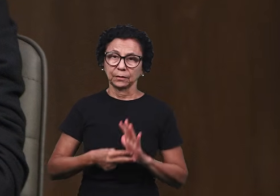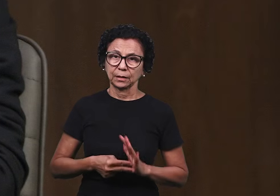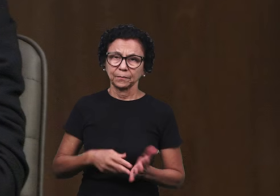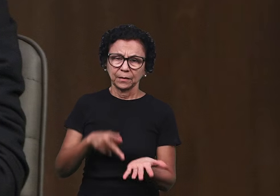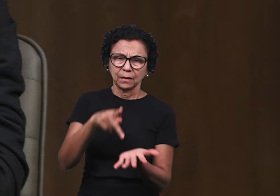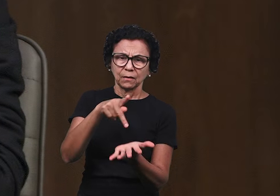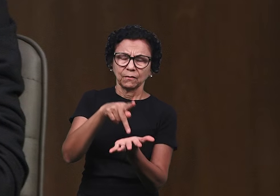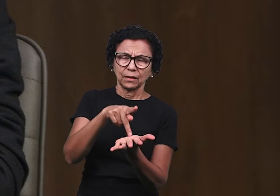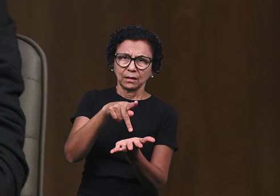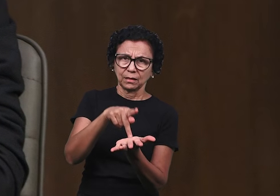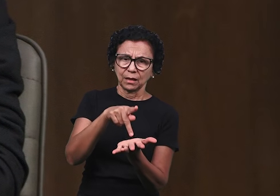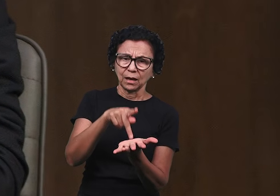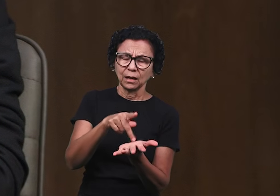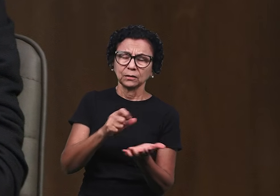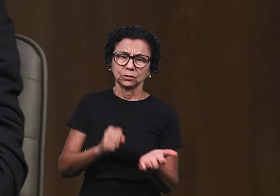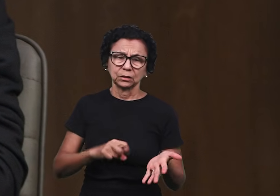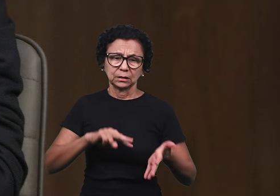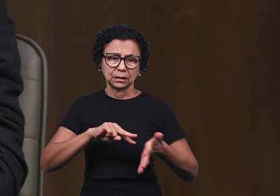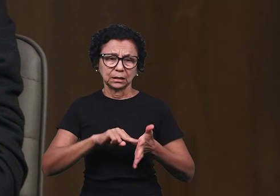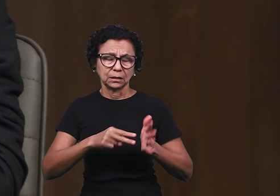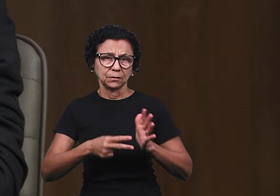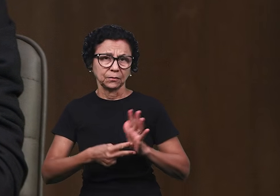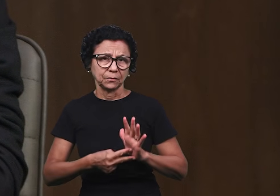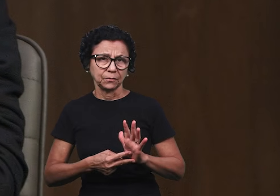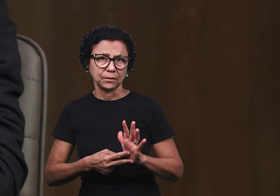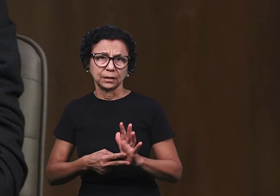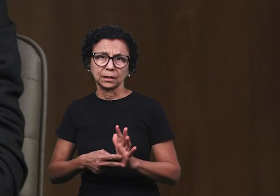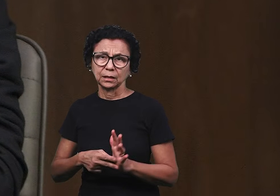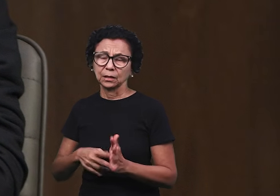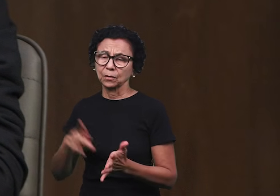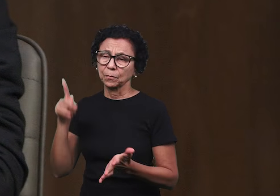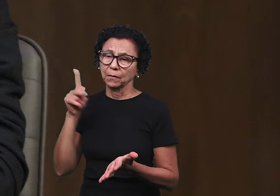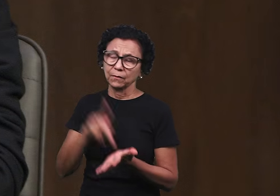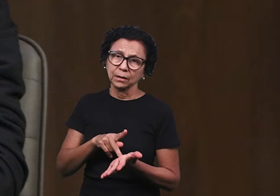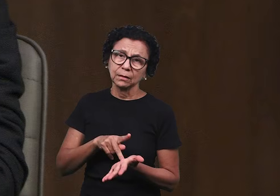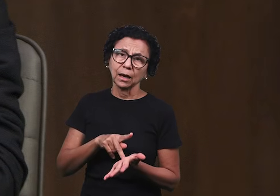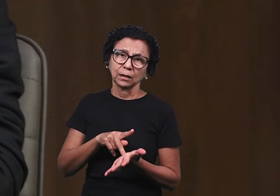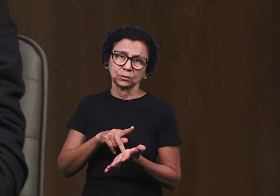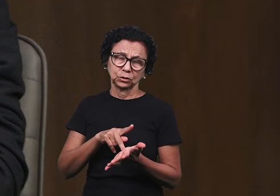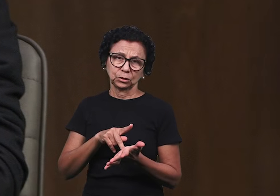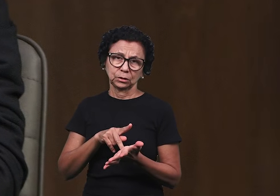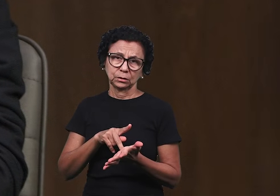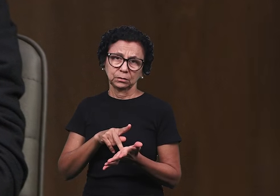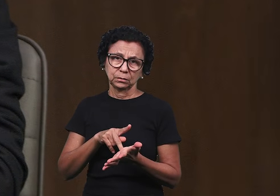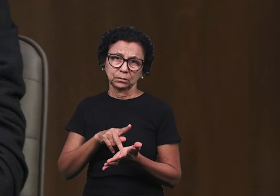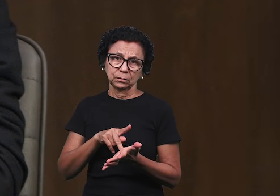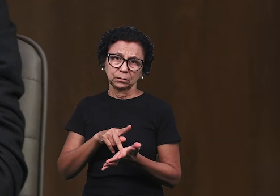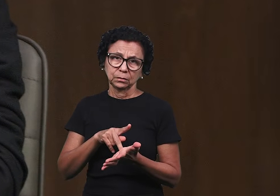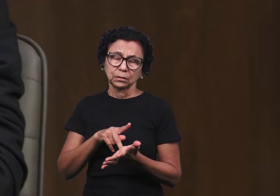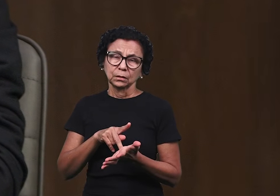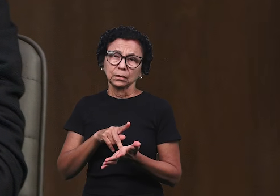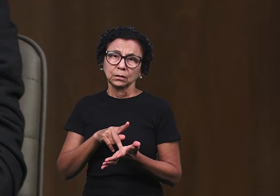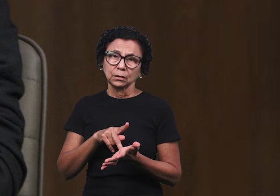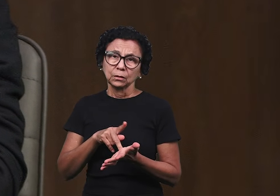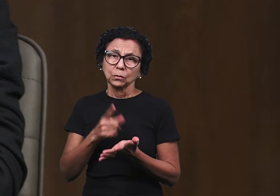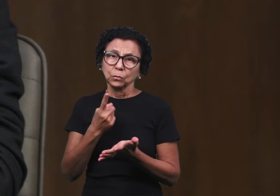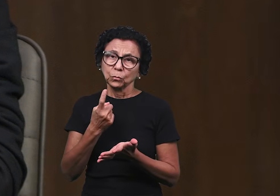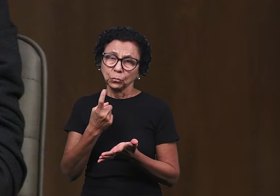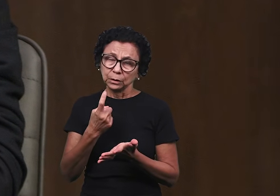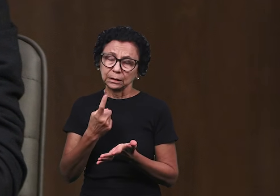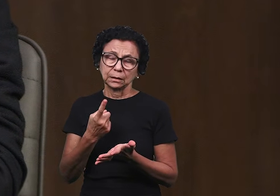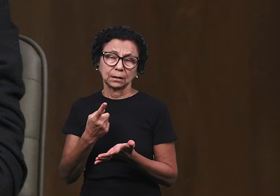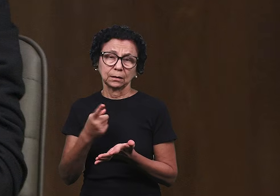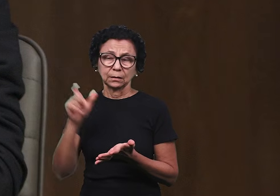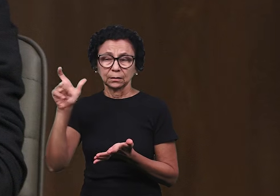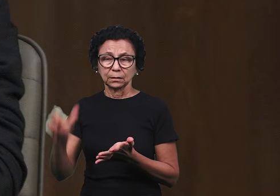Santo. E em verdade é na verdade absoluta da palavra de Deus, que é o Senhor Jesus. Então, para que nós